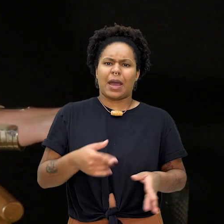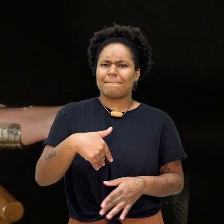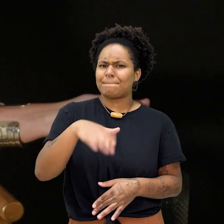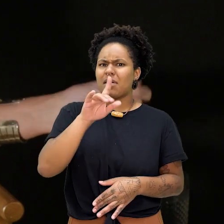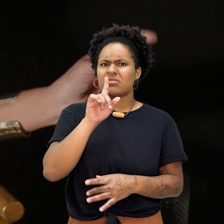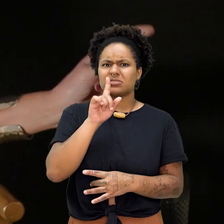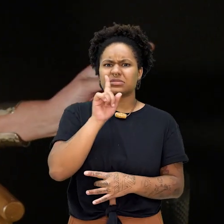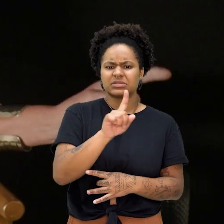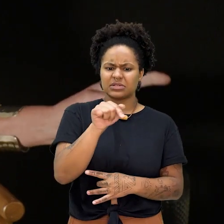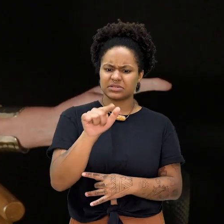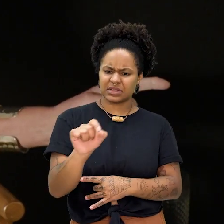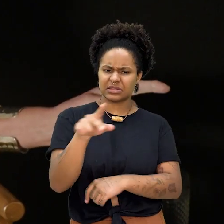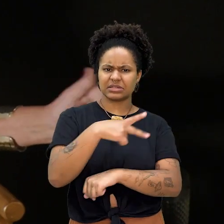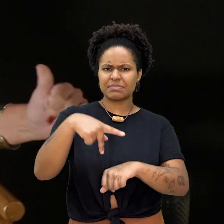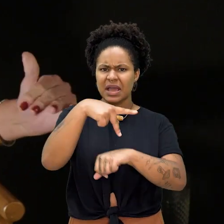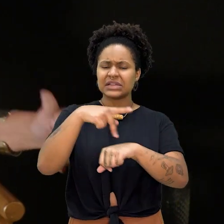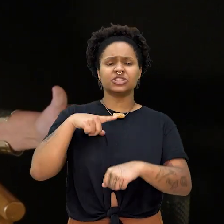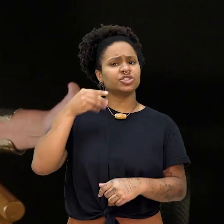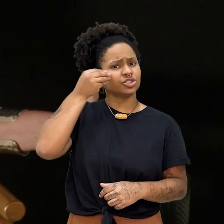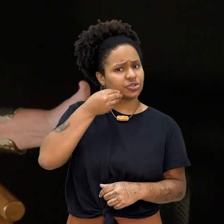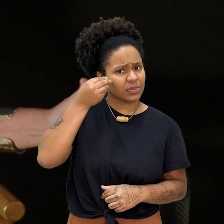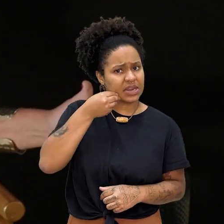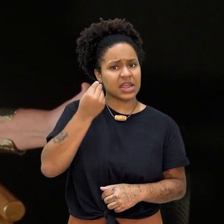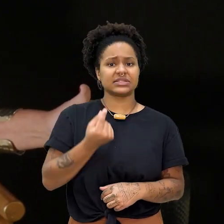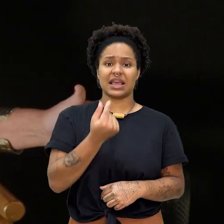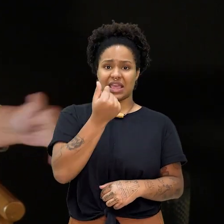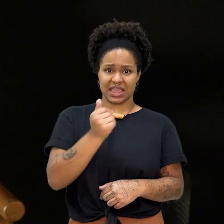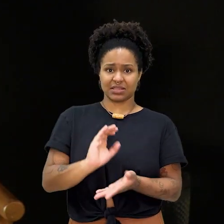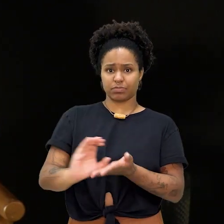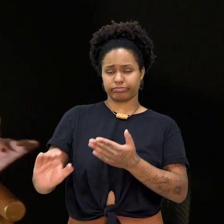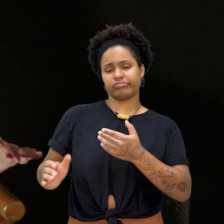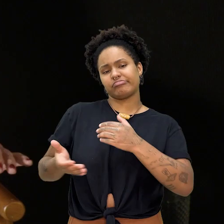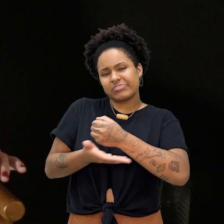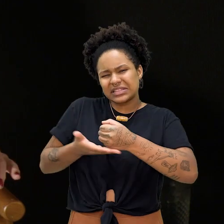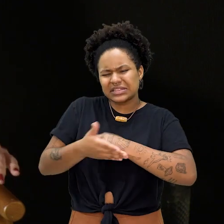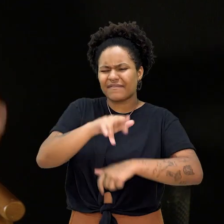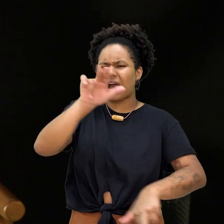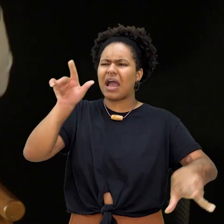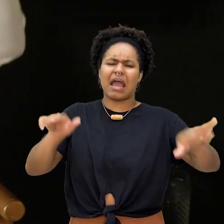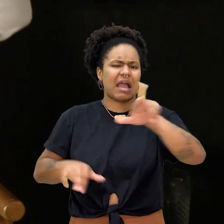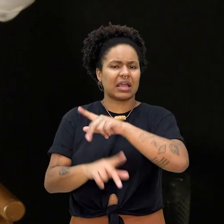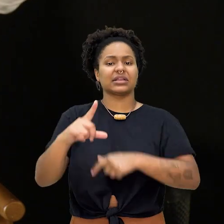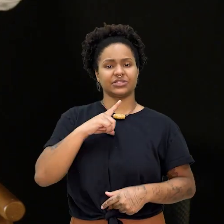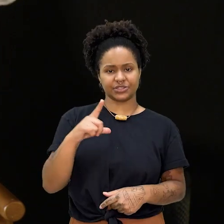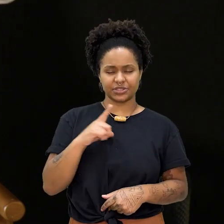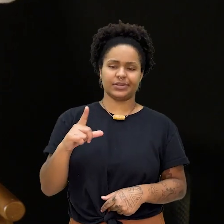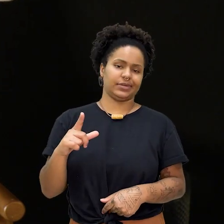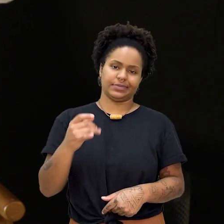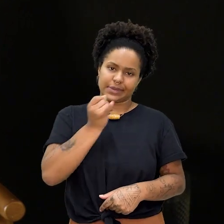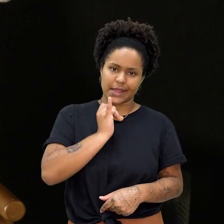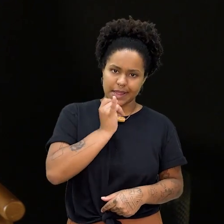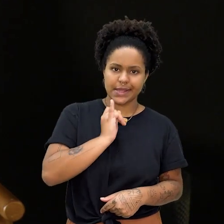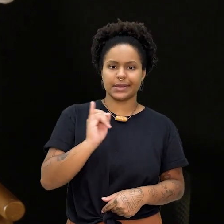mais de 170 países com experiências de renda básica, as mais diversas, desde,